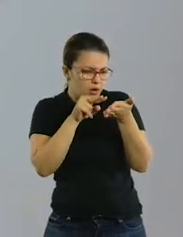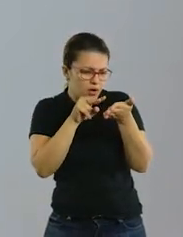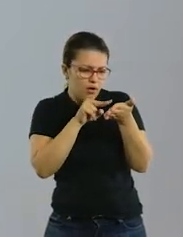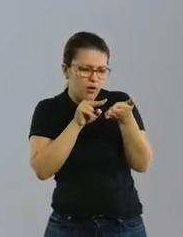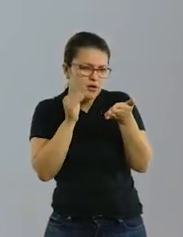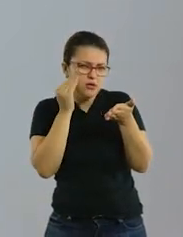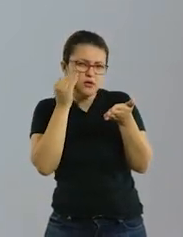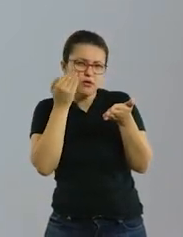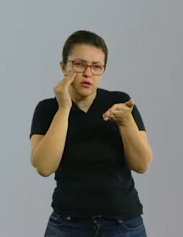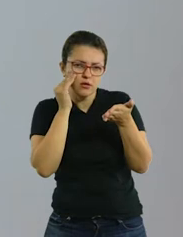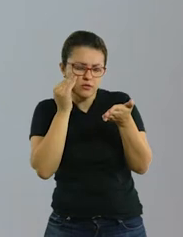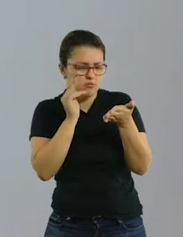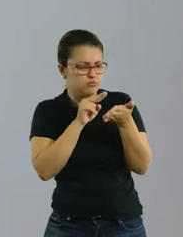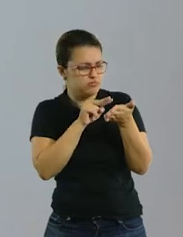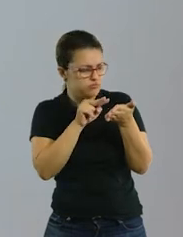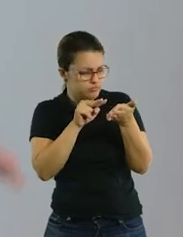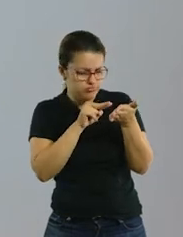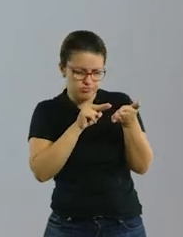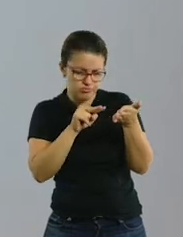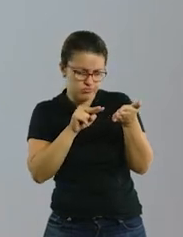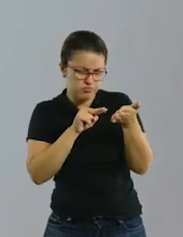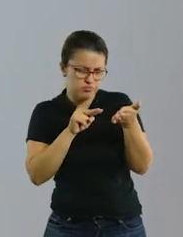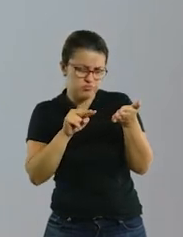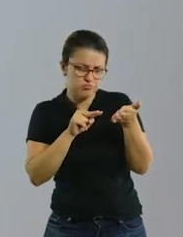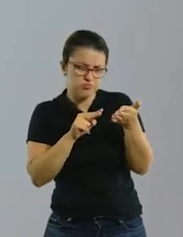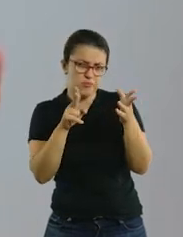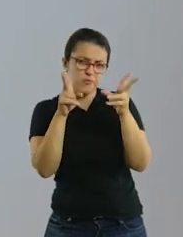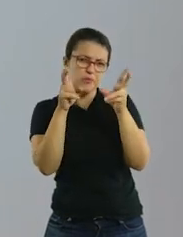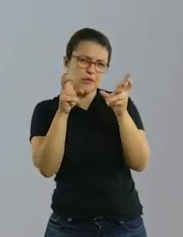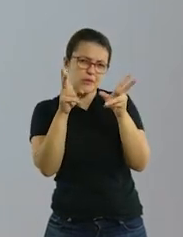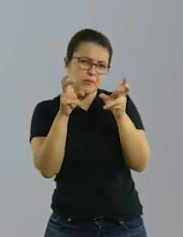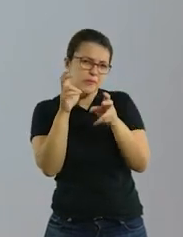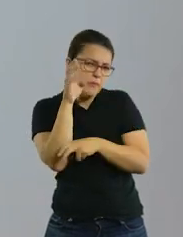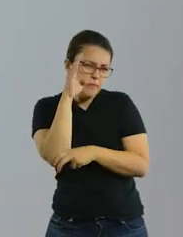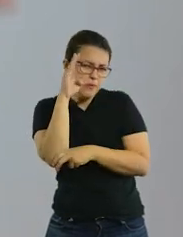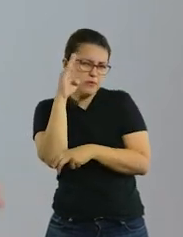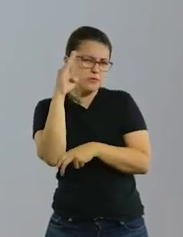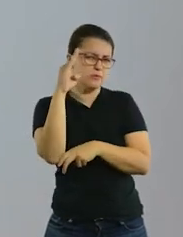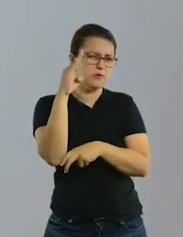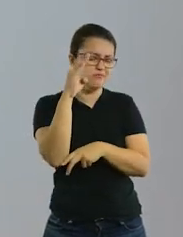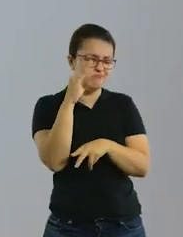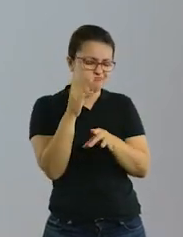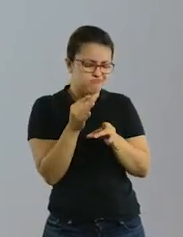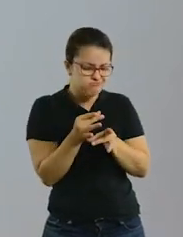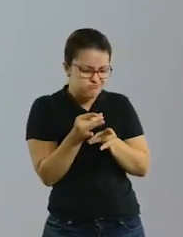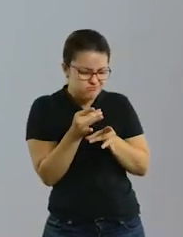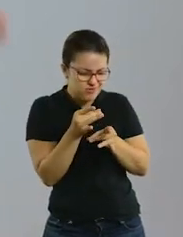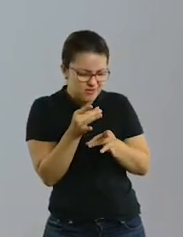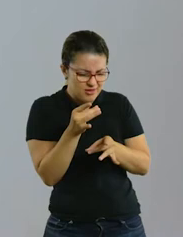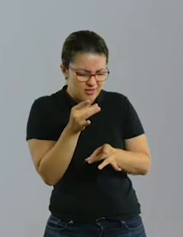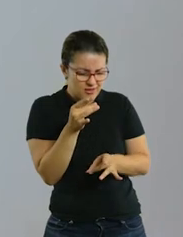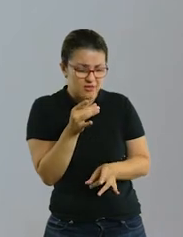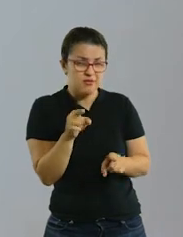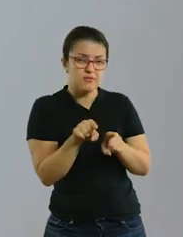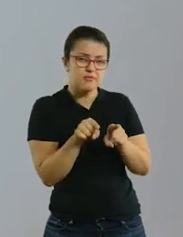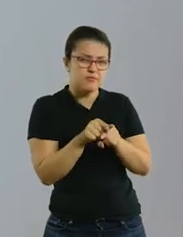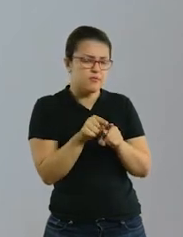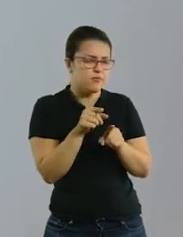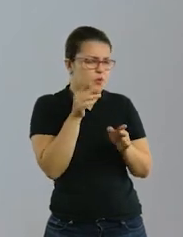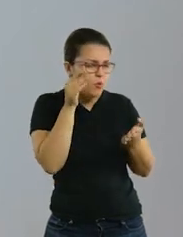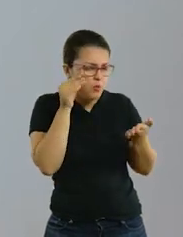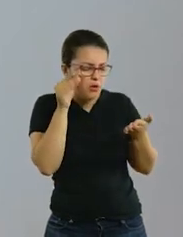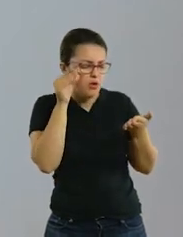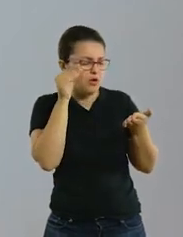procure compreender o texto, o assunto principal do texto, identifique os detalhes e as